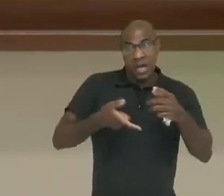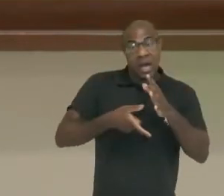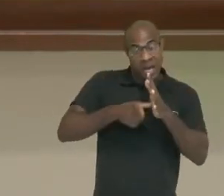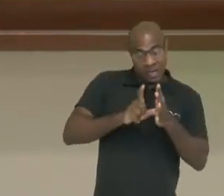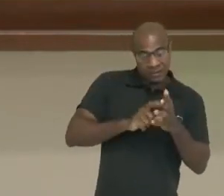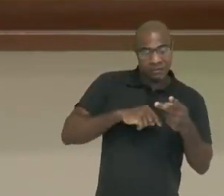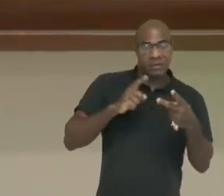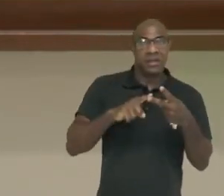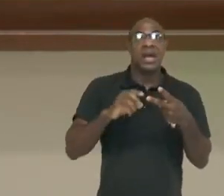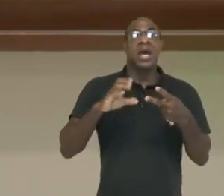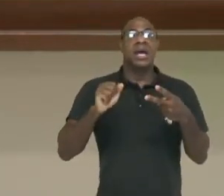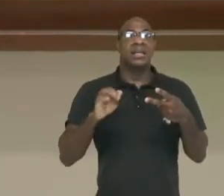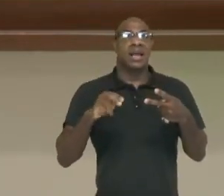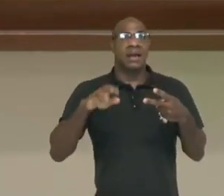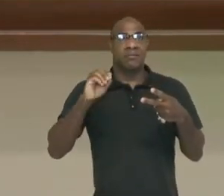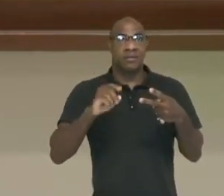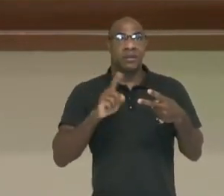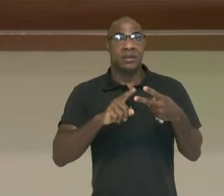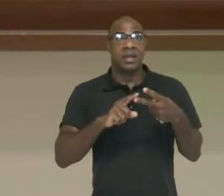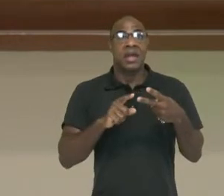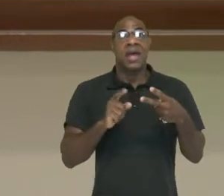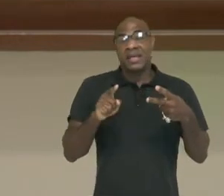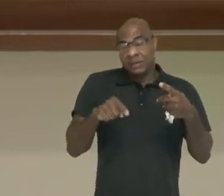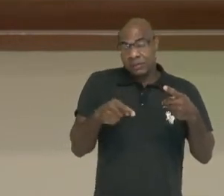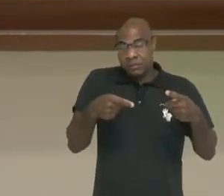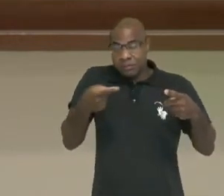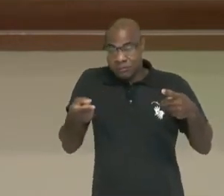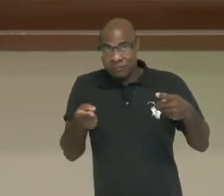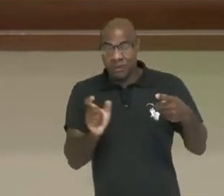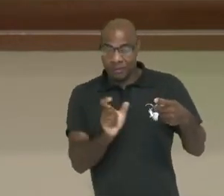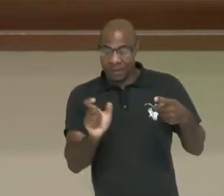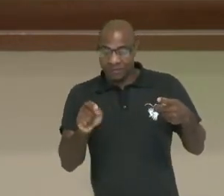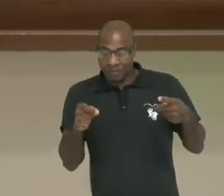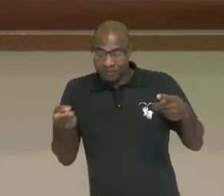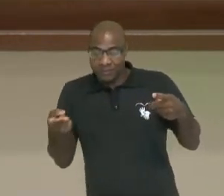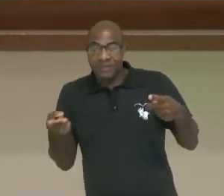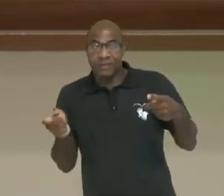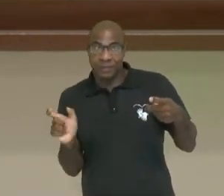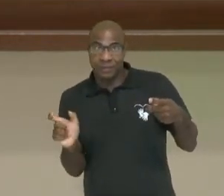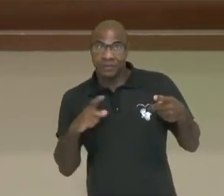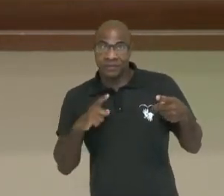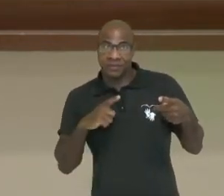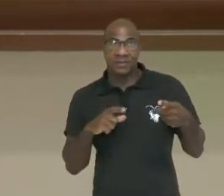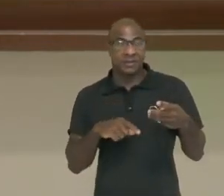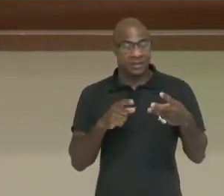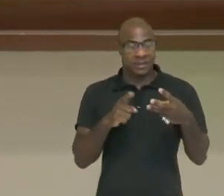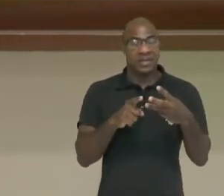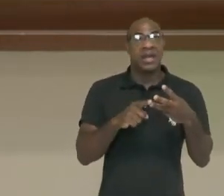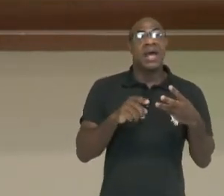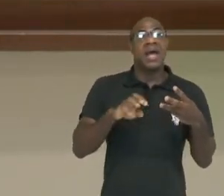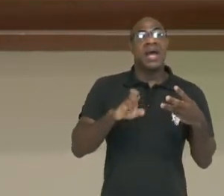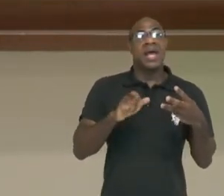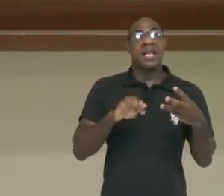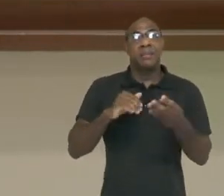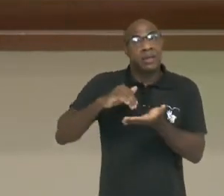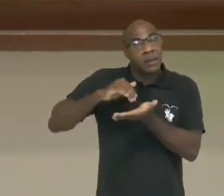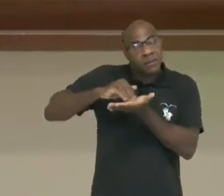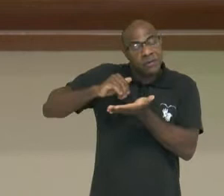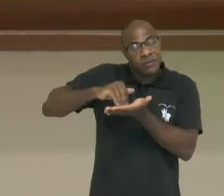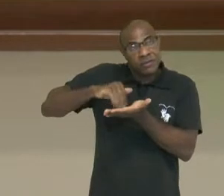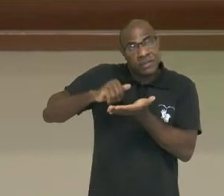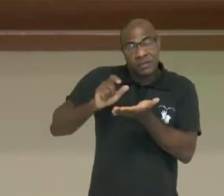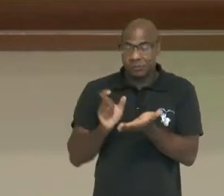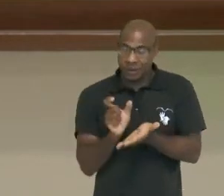antes. Catáfora é um termo que virá na sequência. E nós temos a elipse, que é a omissão. Eu